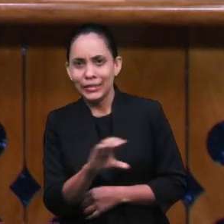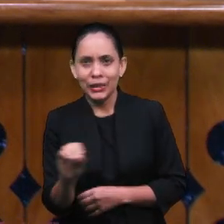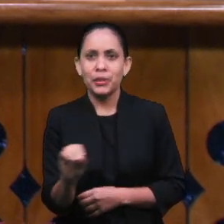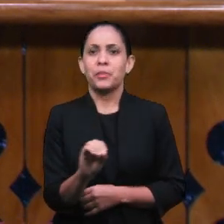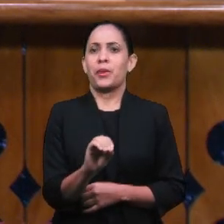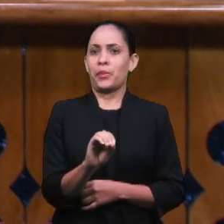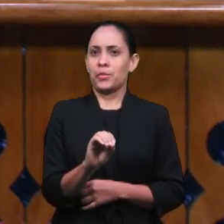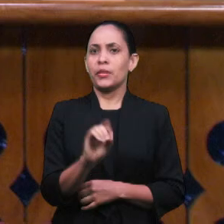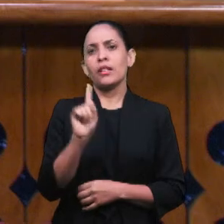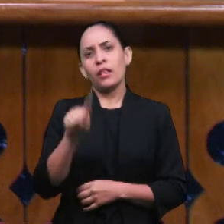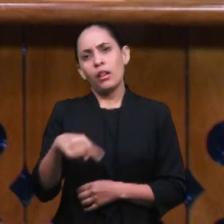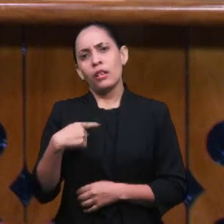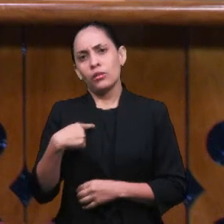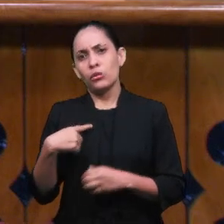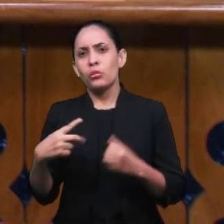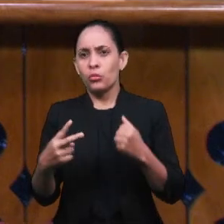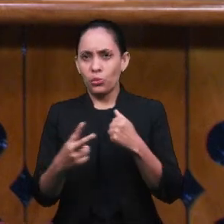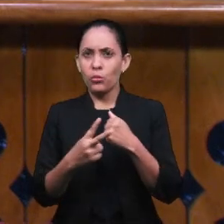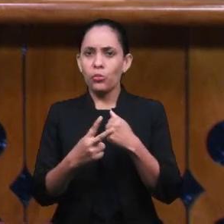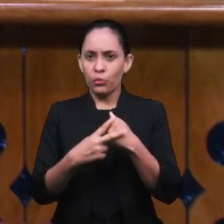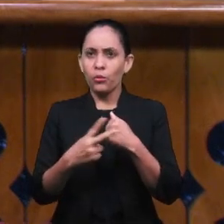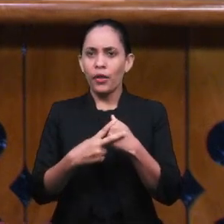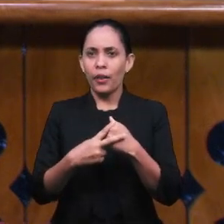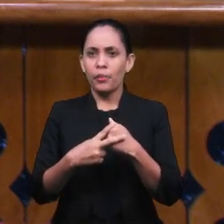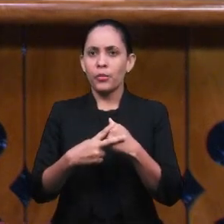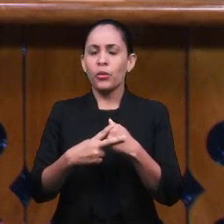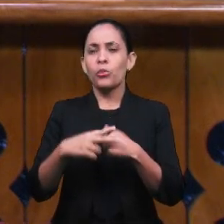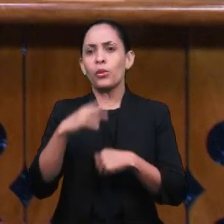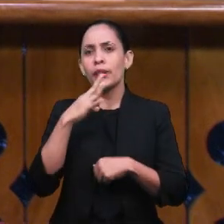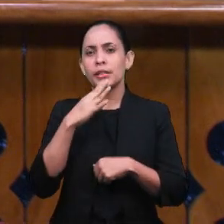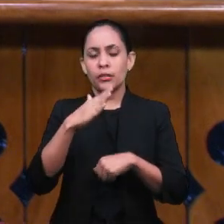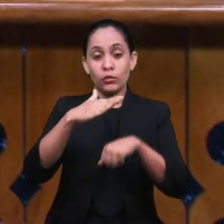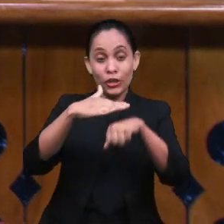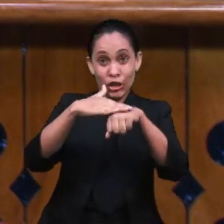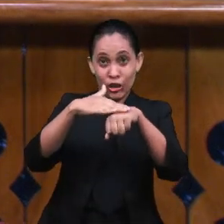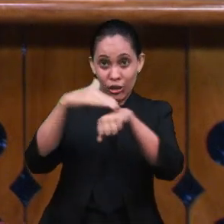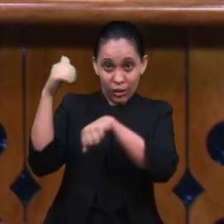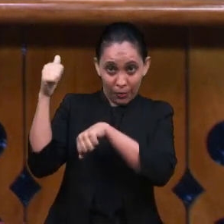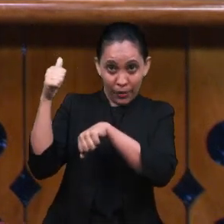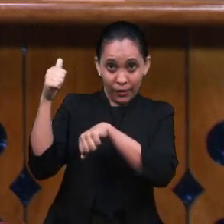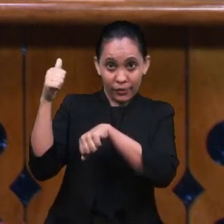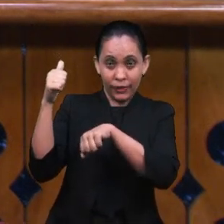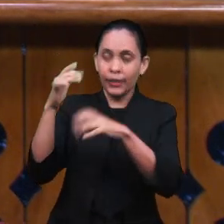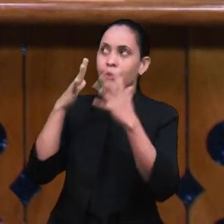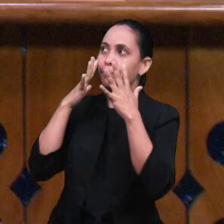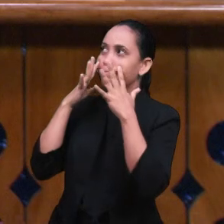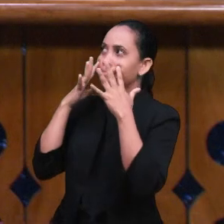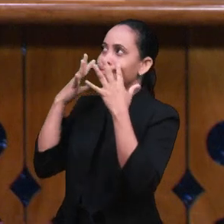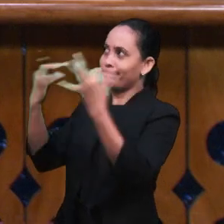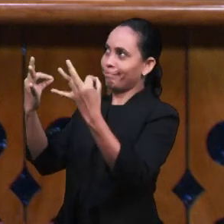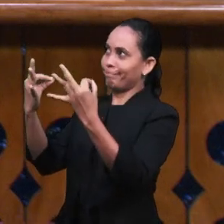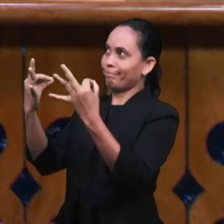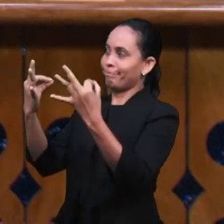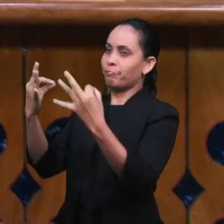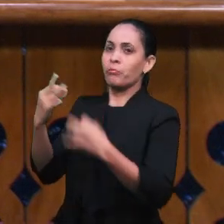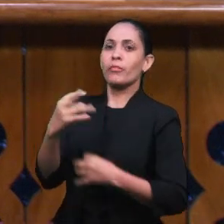verbo chamar. Aquele que ouve. Bar